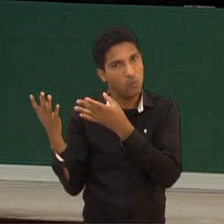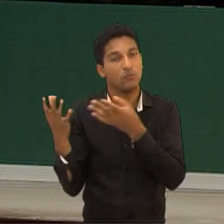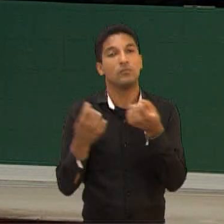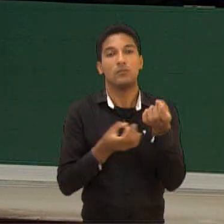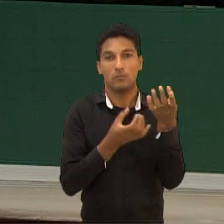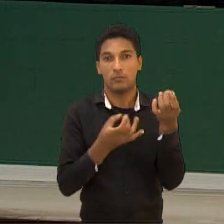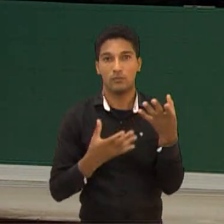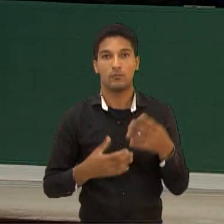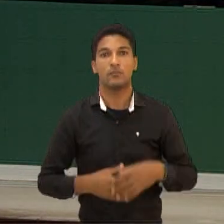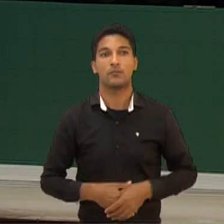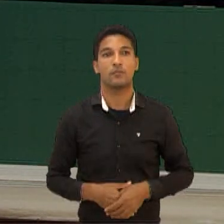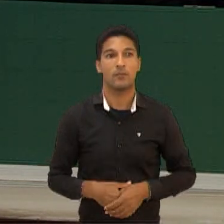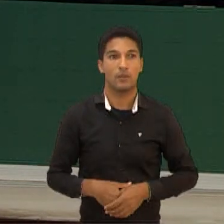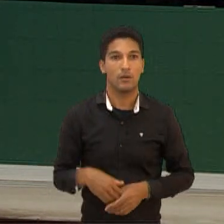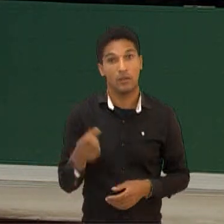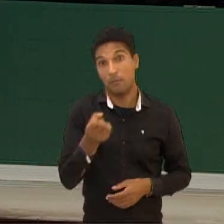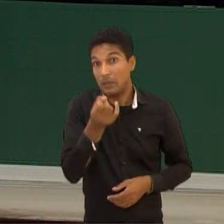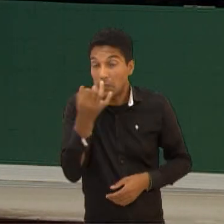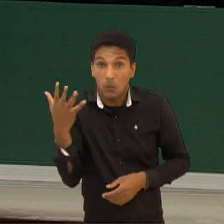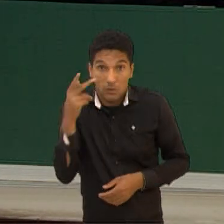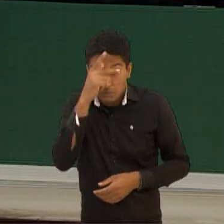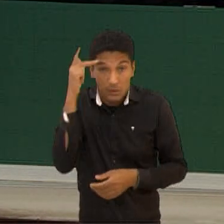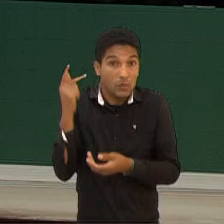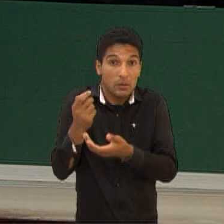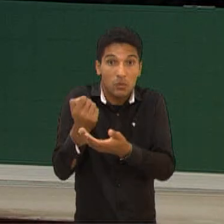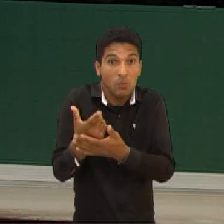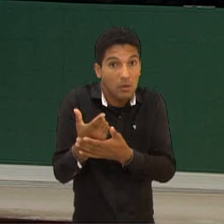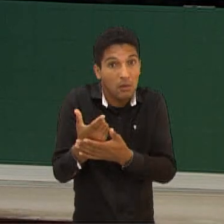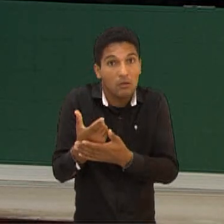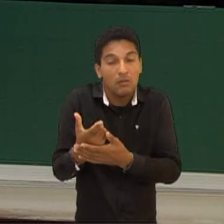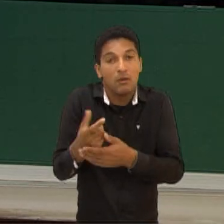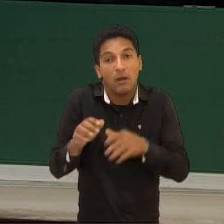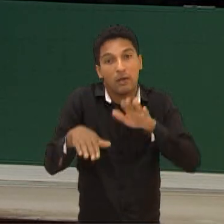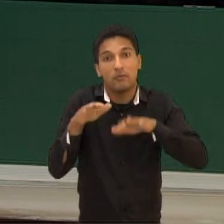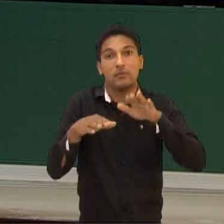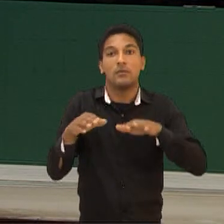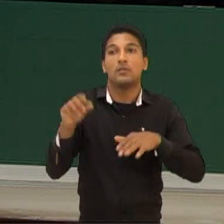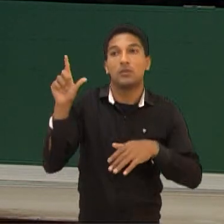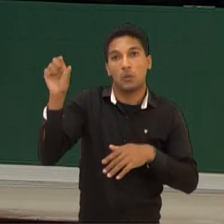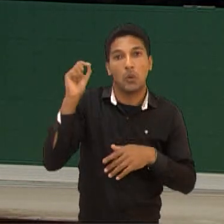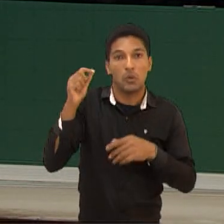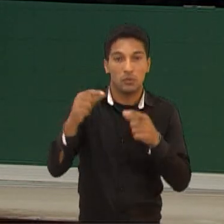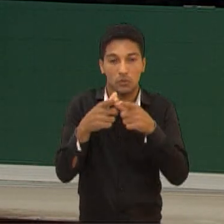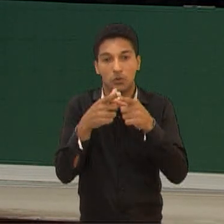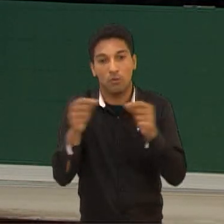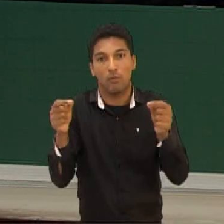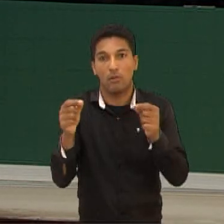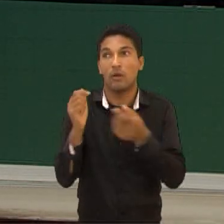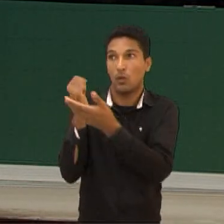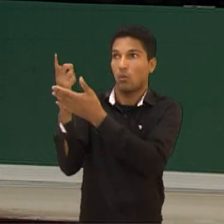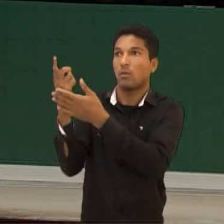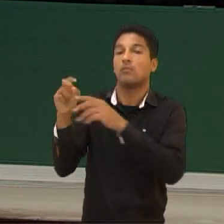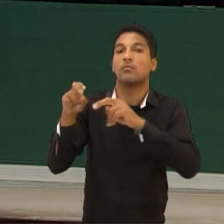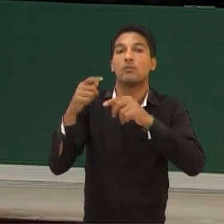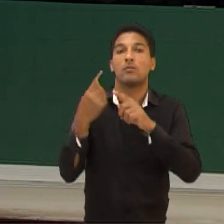consumidores preferem os produtos fabricados no Japão, destacando a diferença de